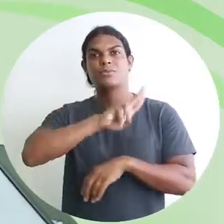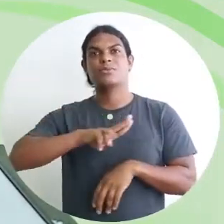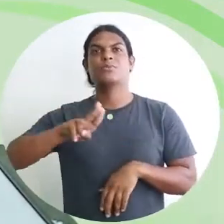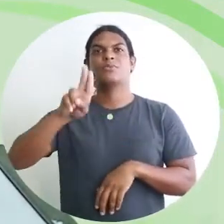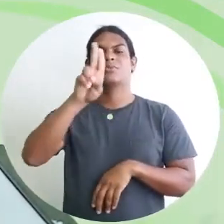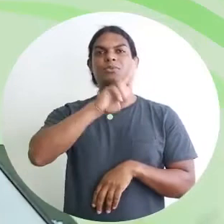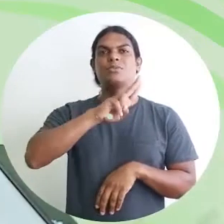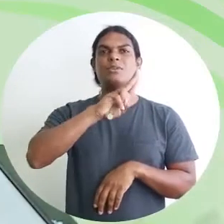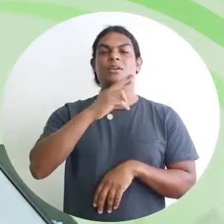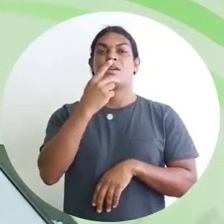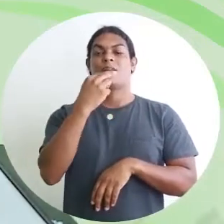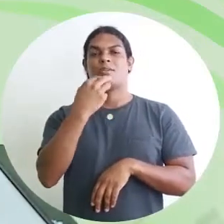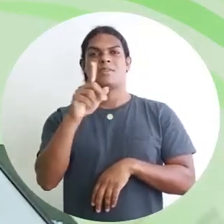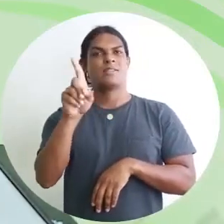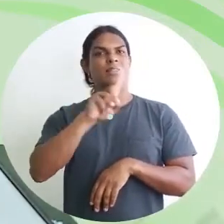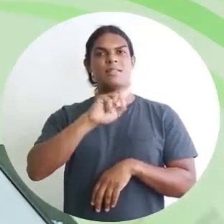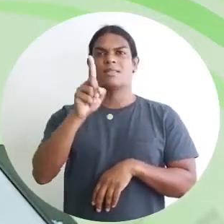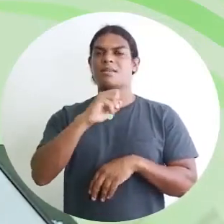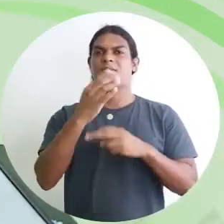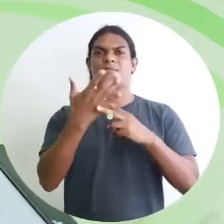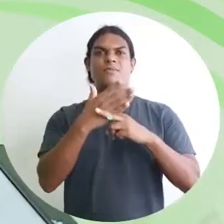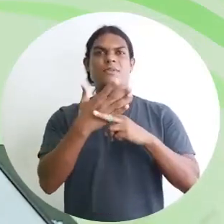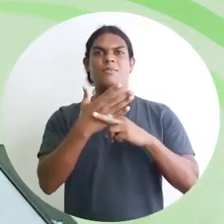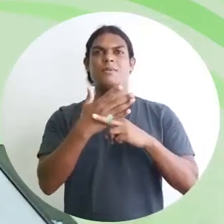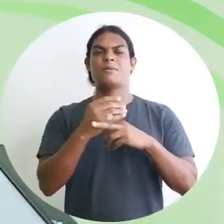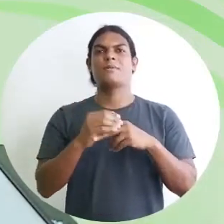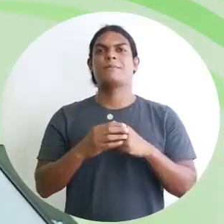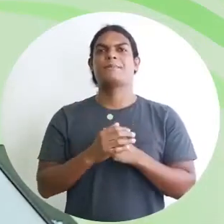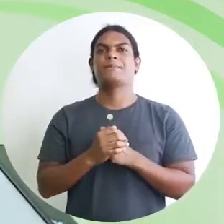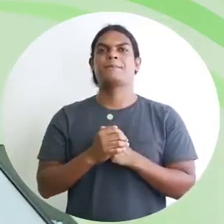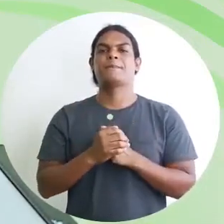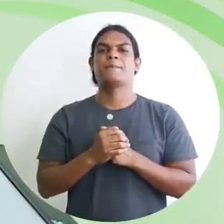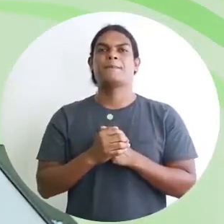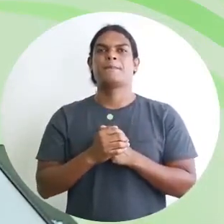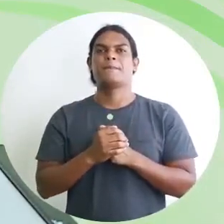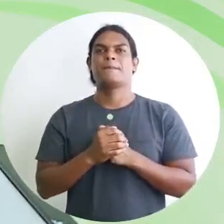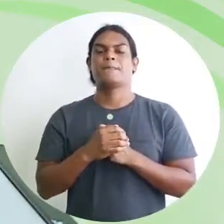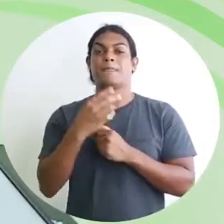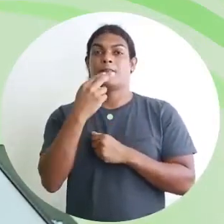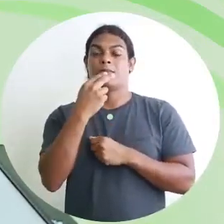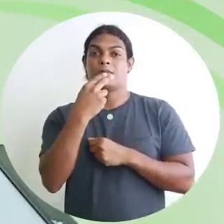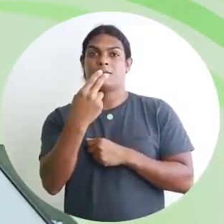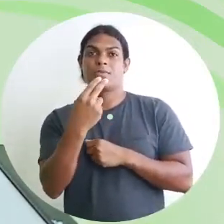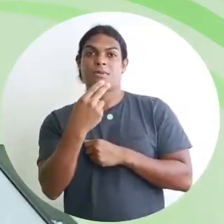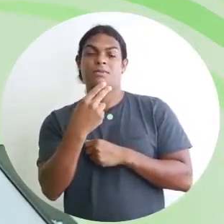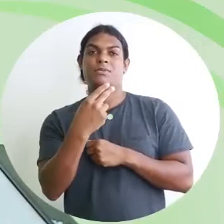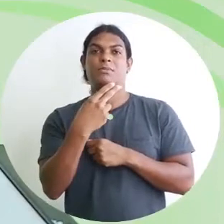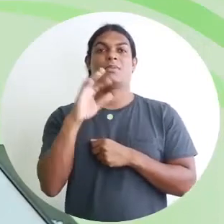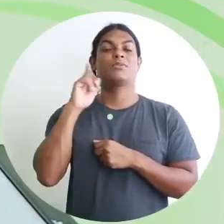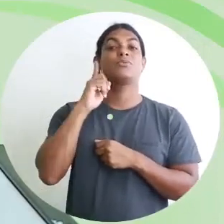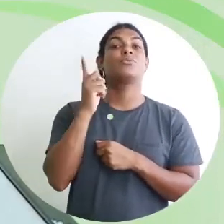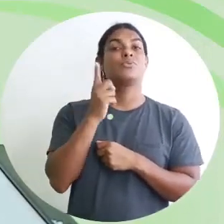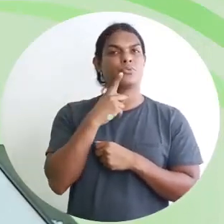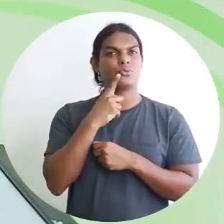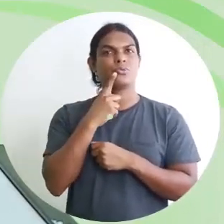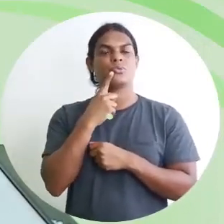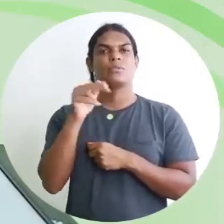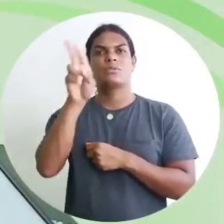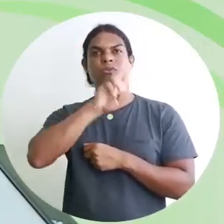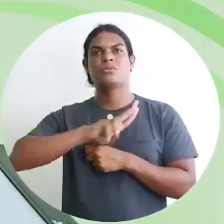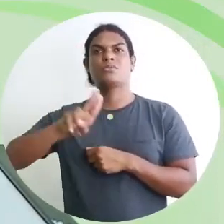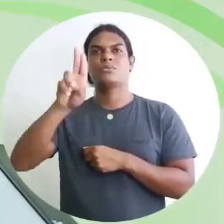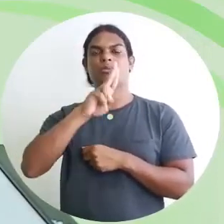utiliza de uma linguagem não verbal, que é uma linguagem de tecnologia assistiva para deficiente auditivo, a gente se utiliza